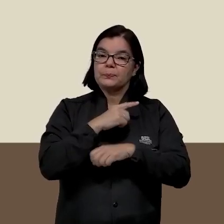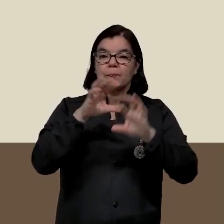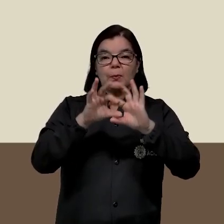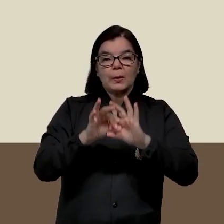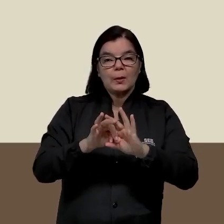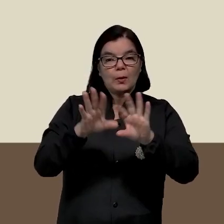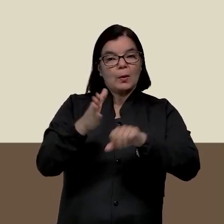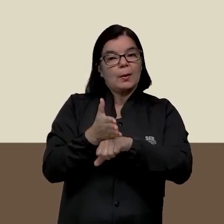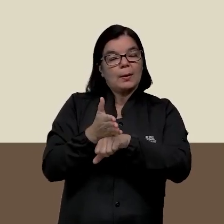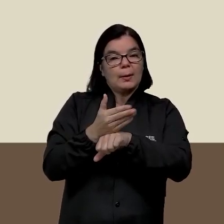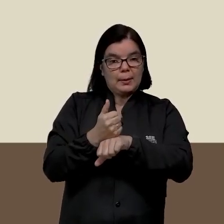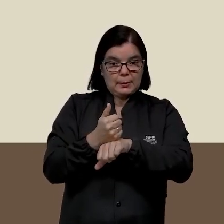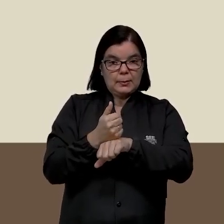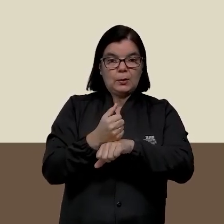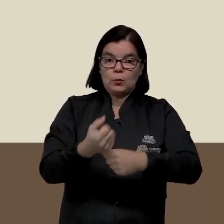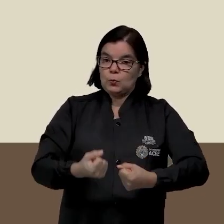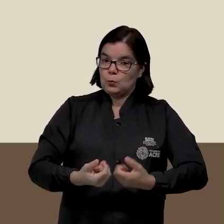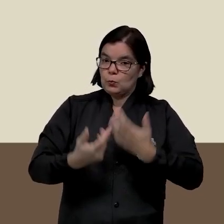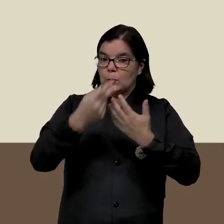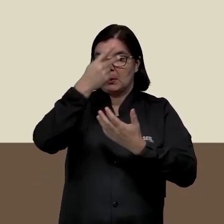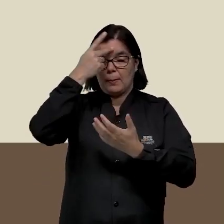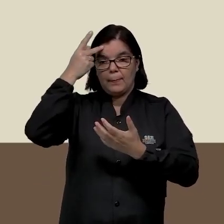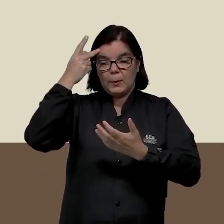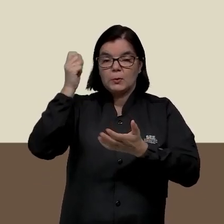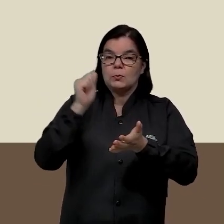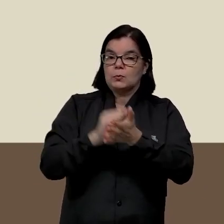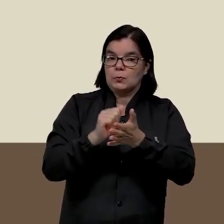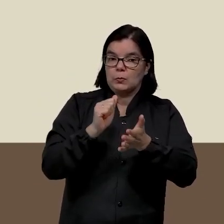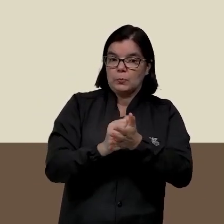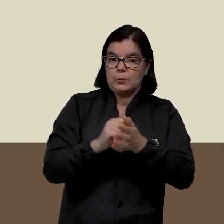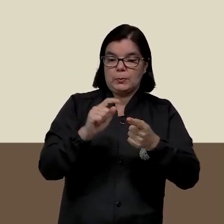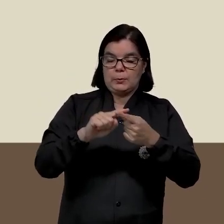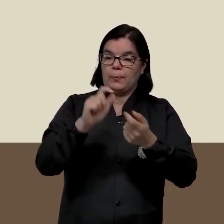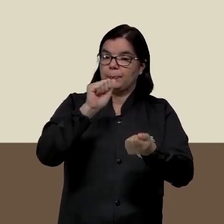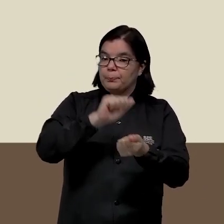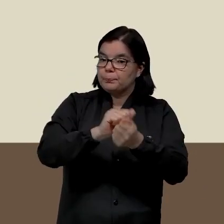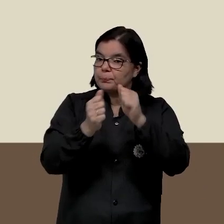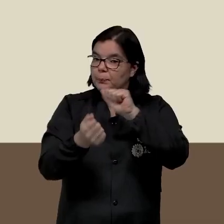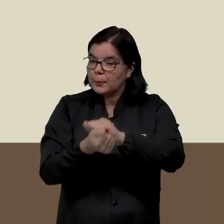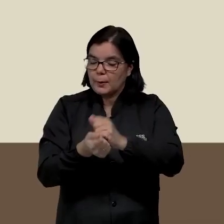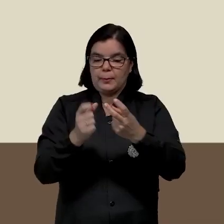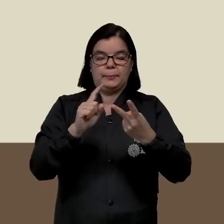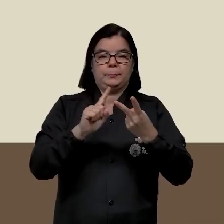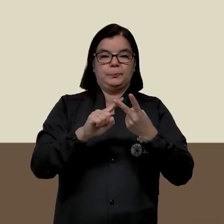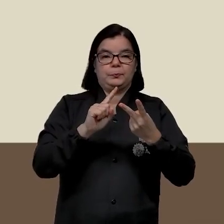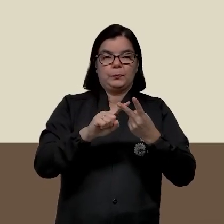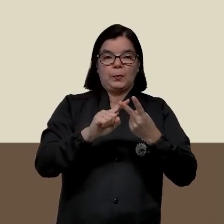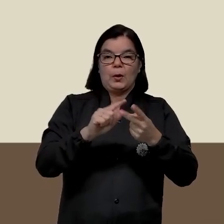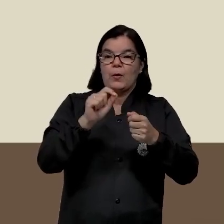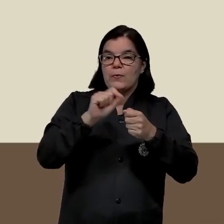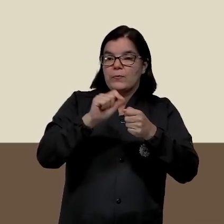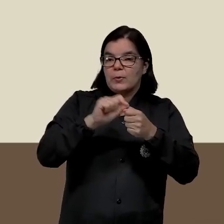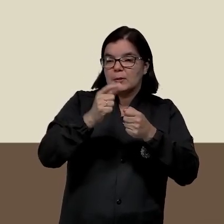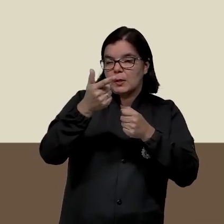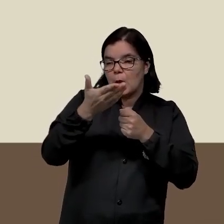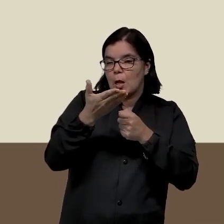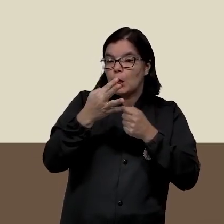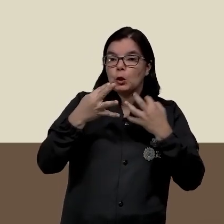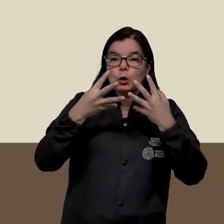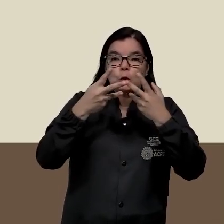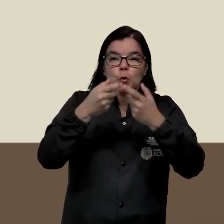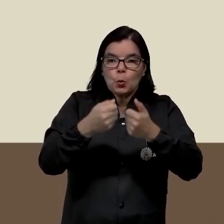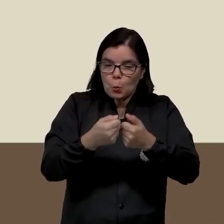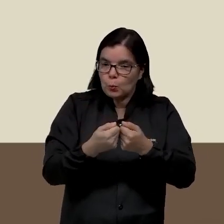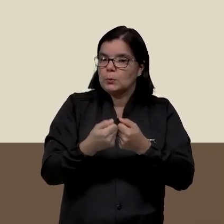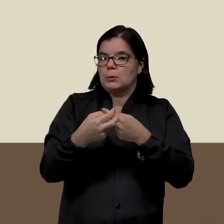autorização prévia e expressa do autor para adaptação, reprodução parcial ou integral de